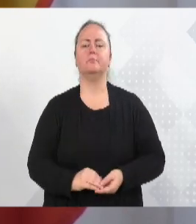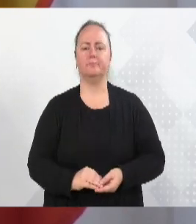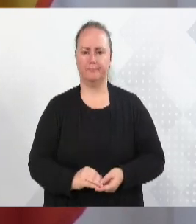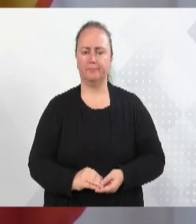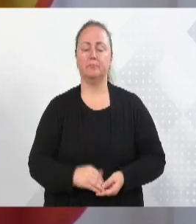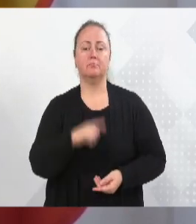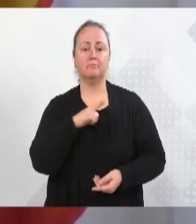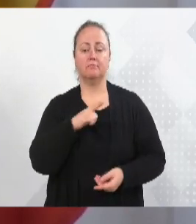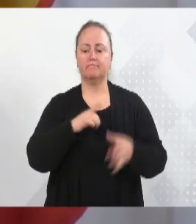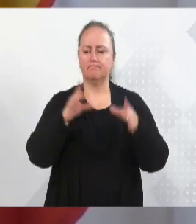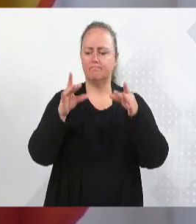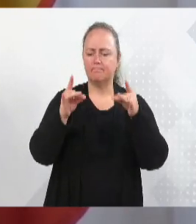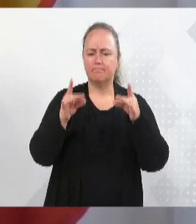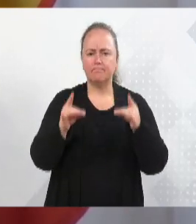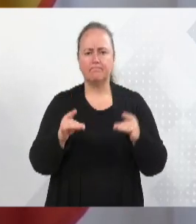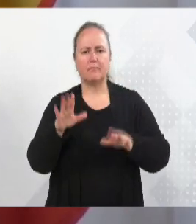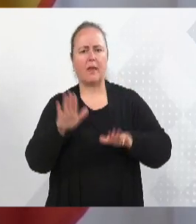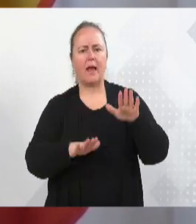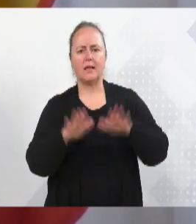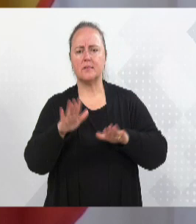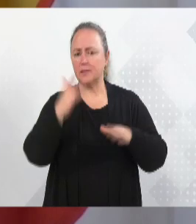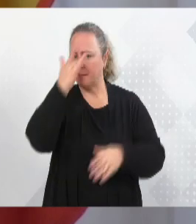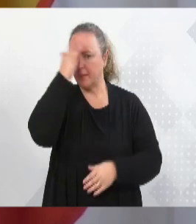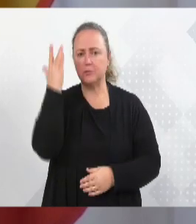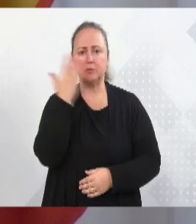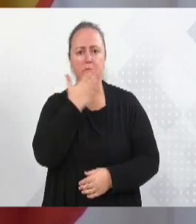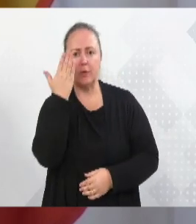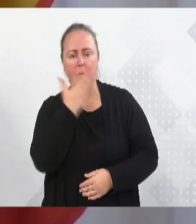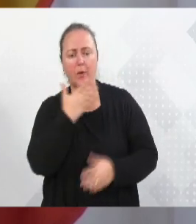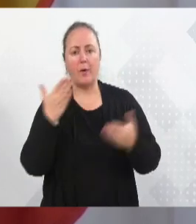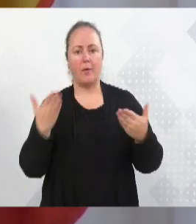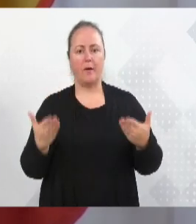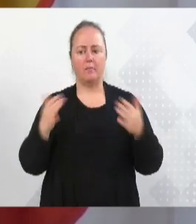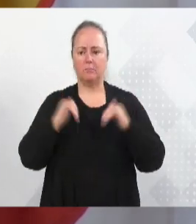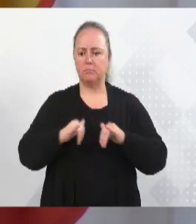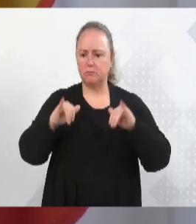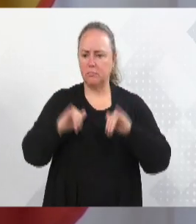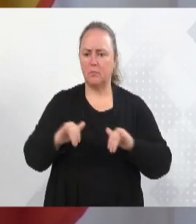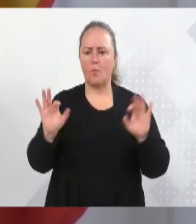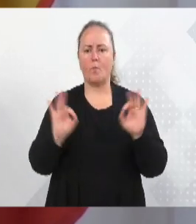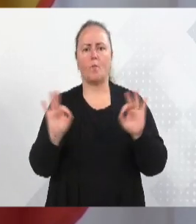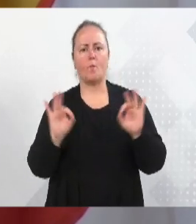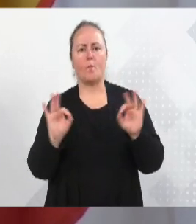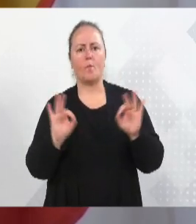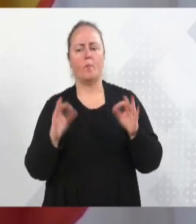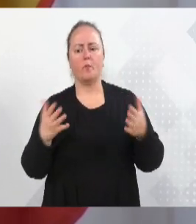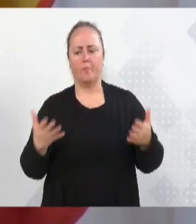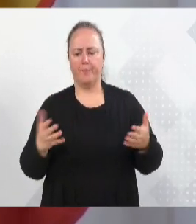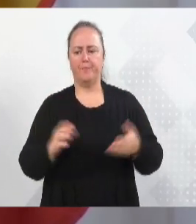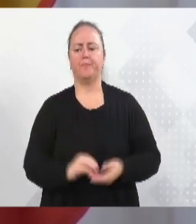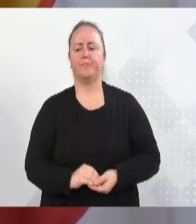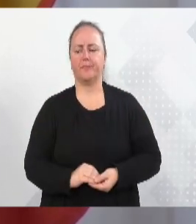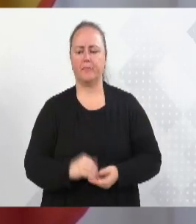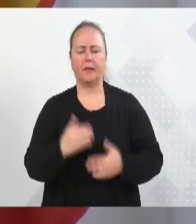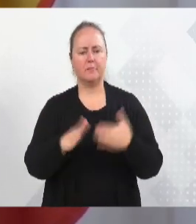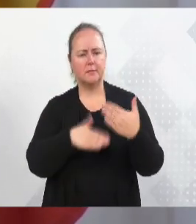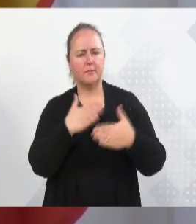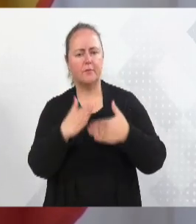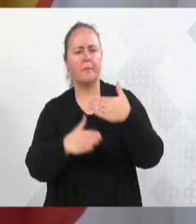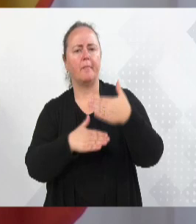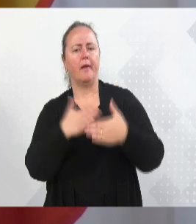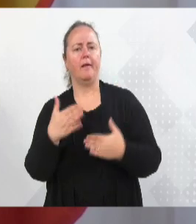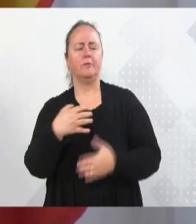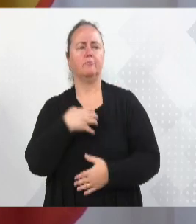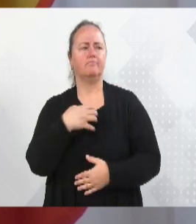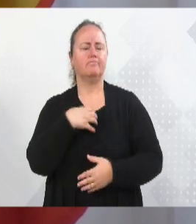detalhes que, muitas vezes, não chega lá fora, que muitas vezes não é divulgado o trabalho do parlamentar desta casa, o desenvolvimento, a